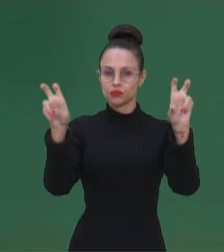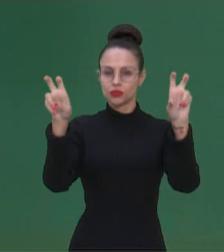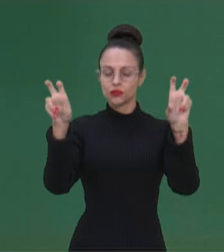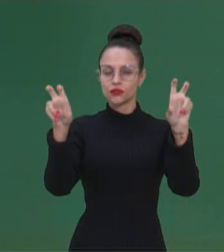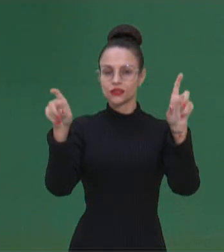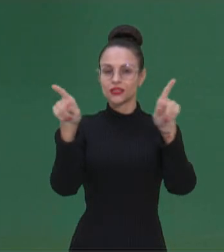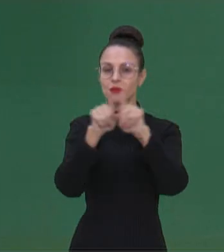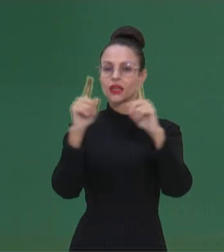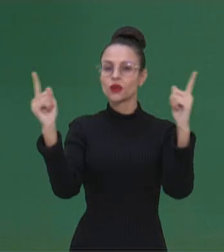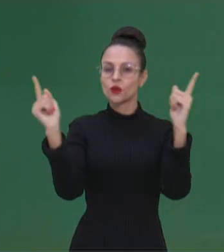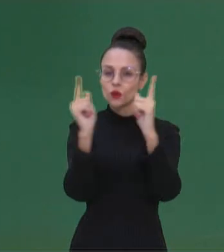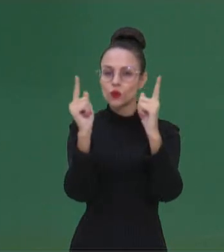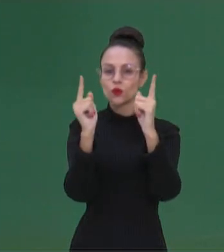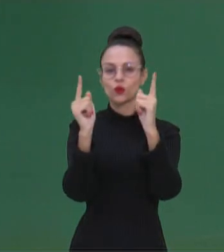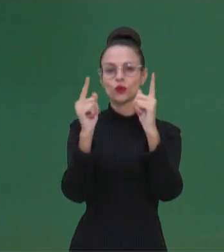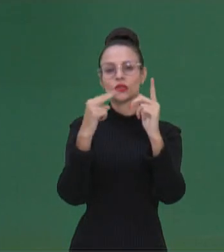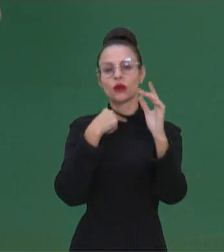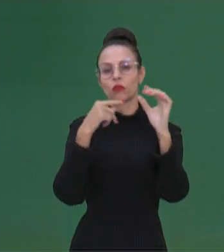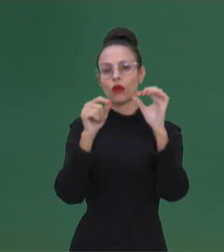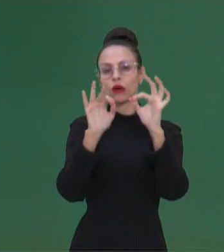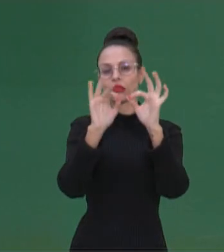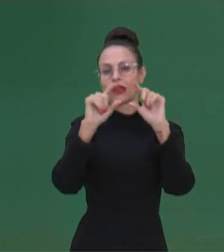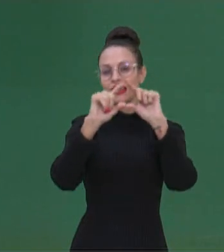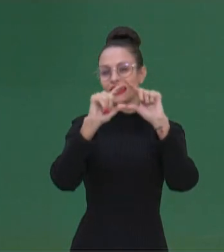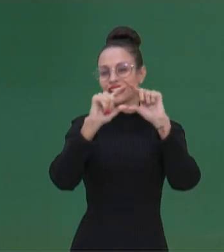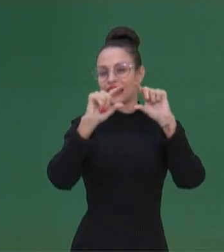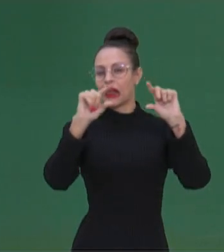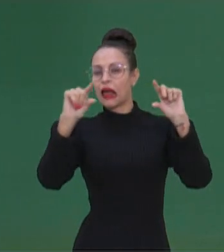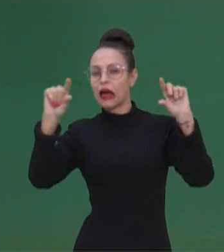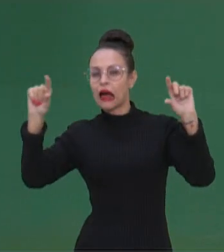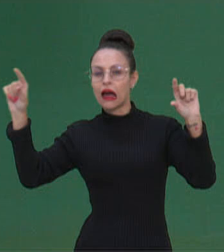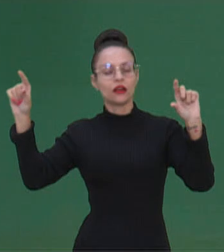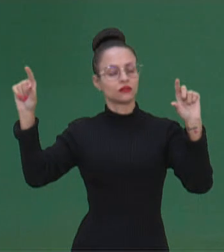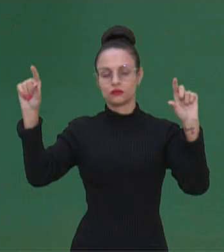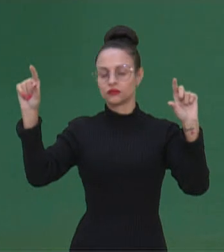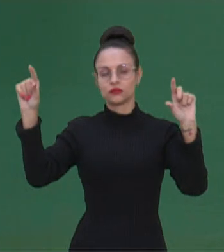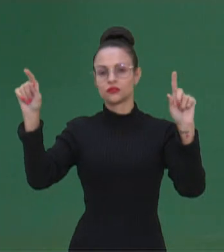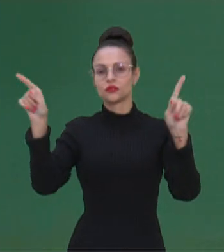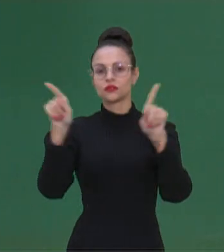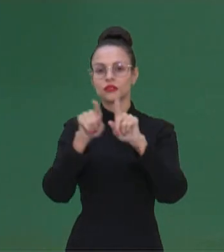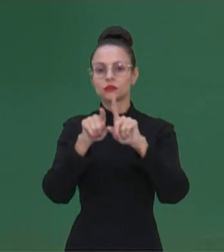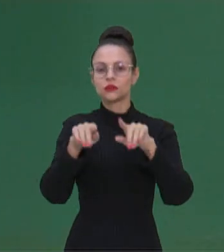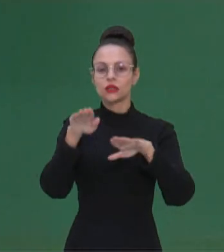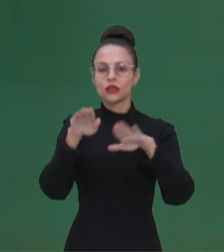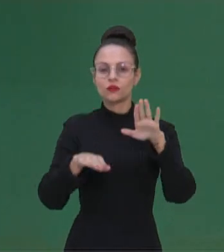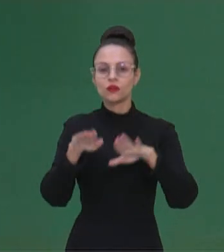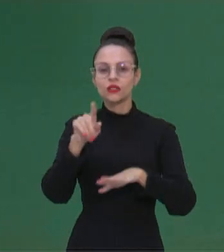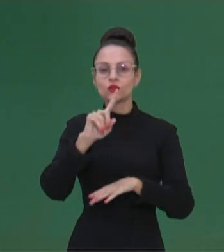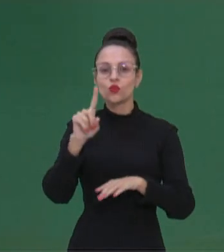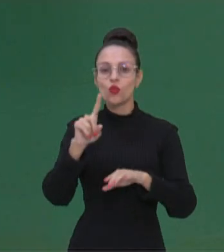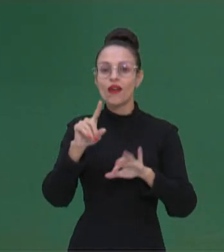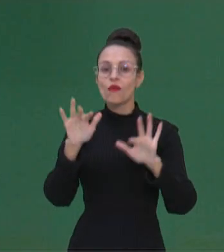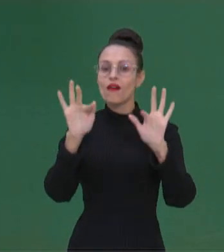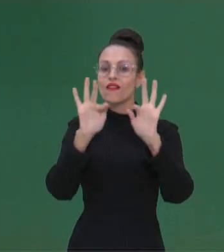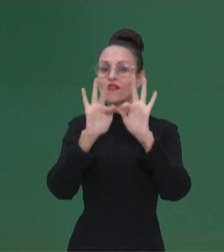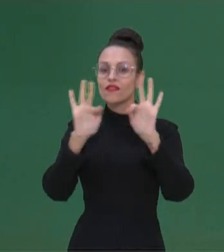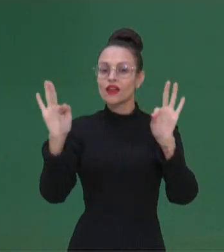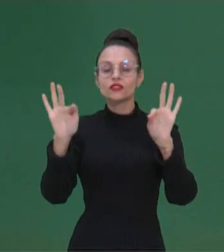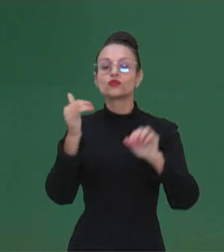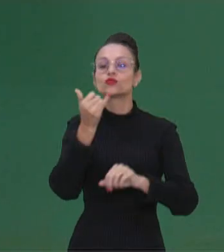mais curto, não pode ser uma super frase, né? Às vezes não é nem uma